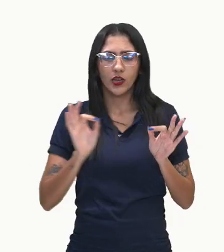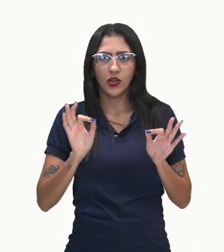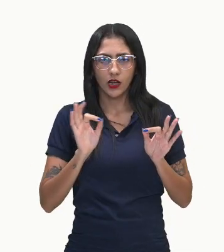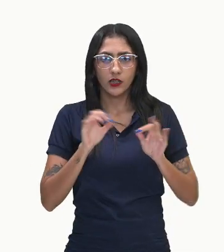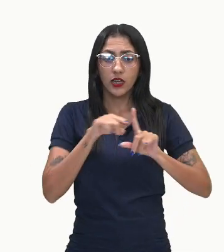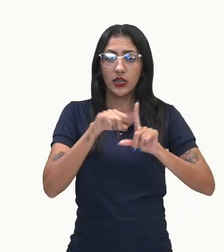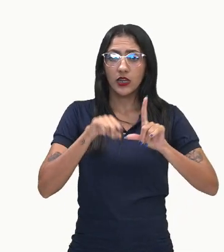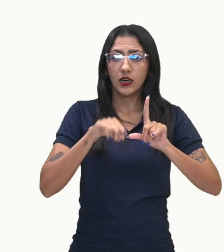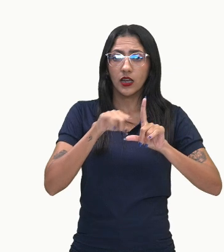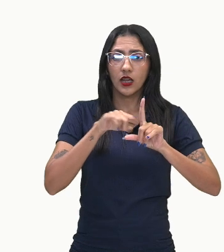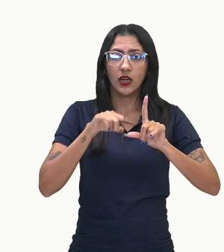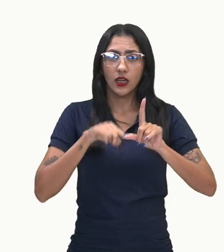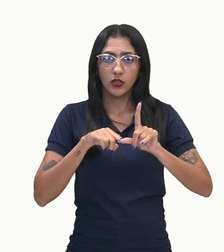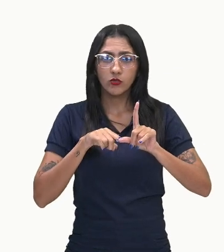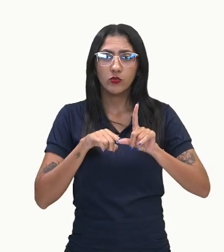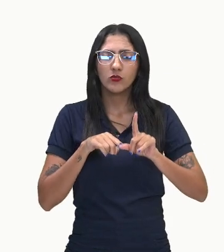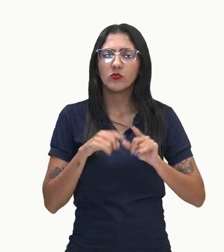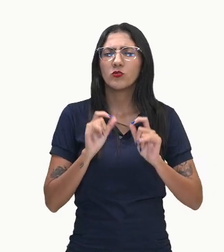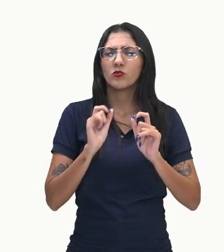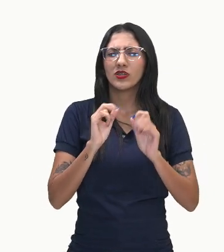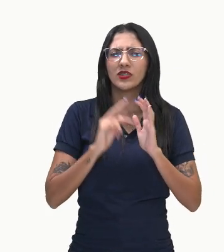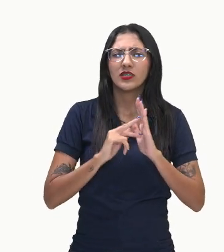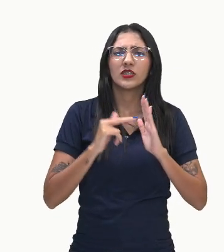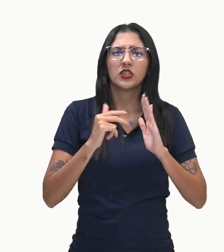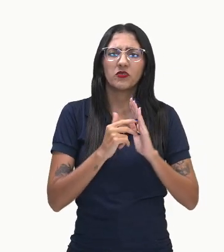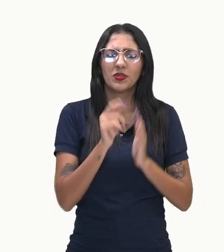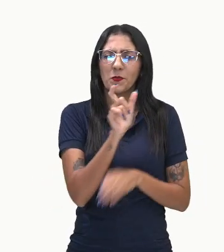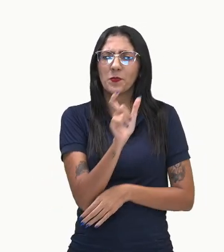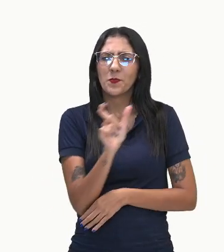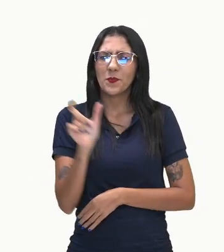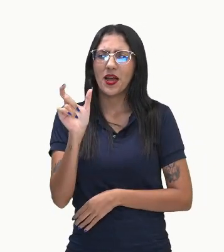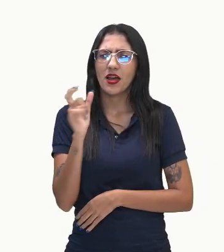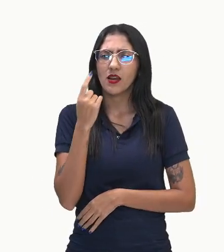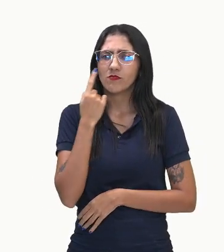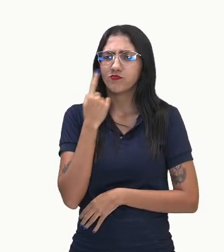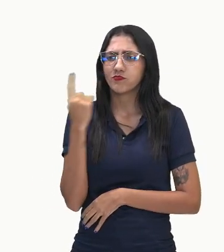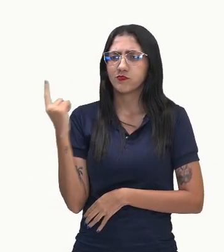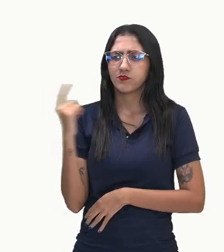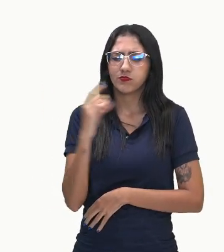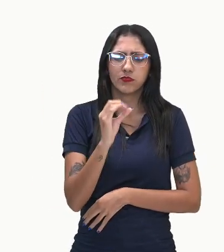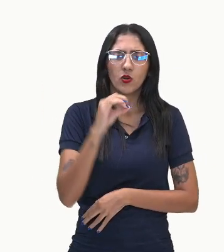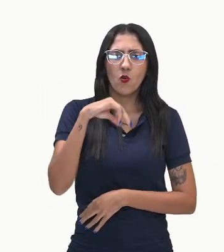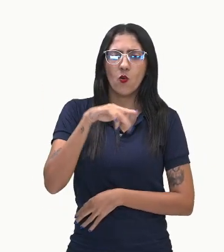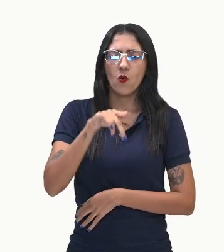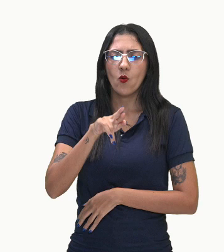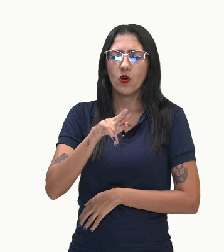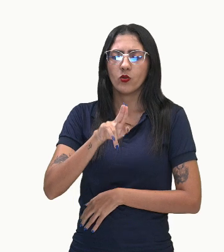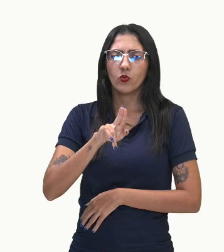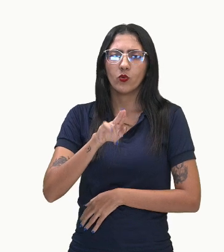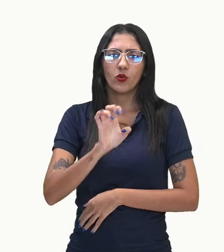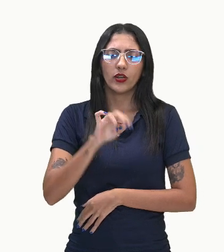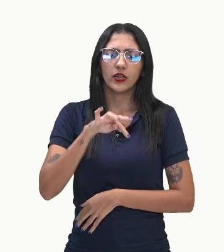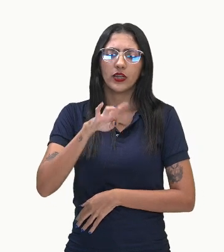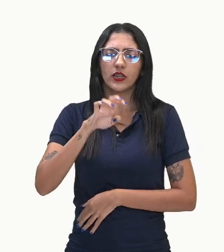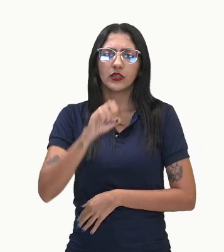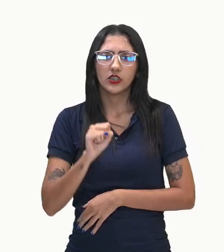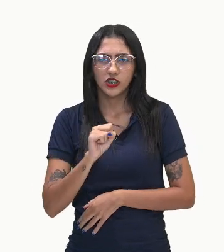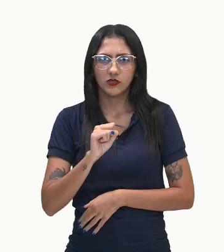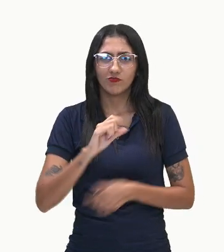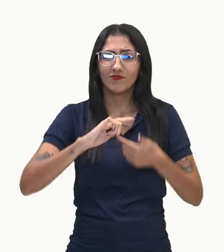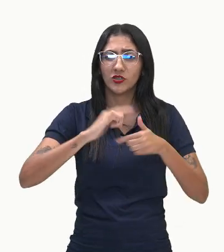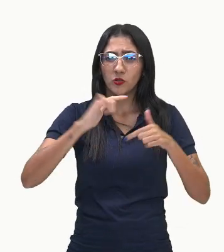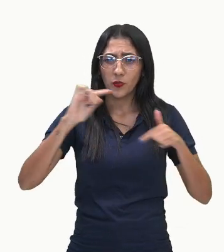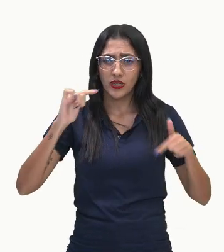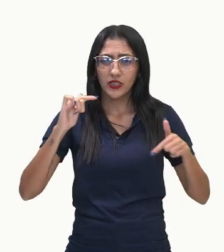ângulos congruentes. Então, toda vez que você vê essa palavra congruentes, principalmente no estudo da geometria, ela